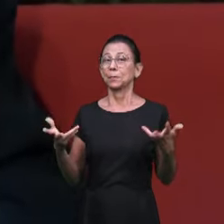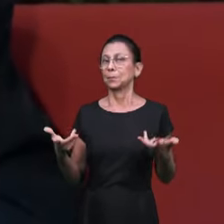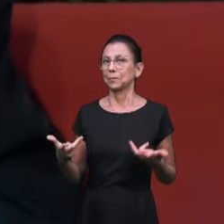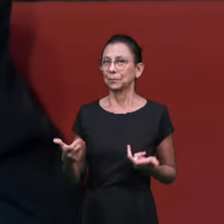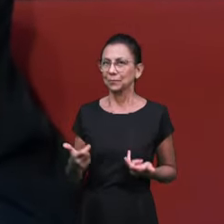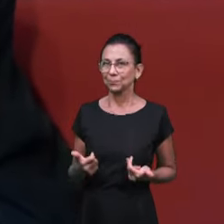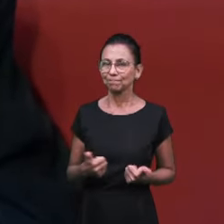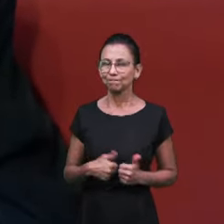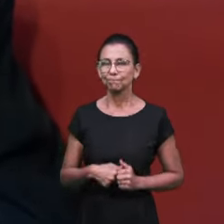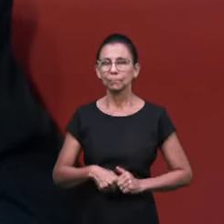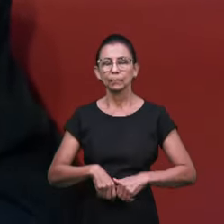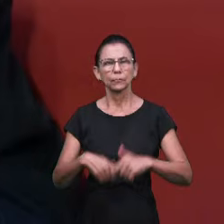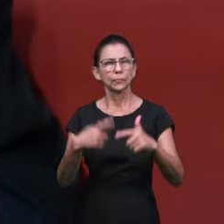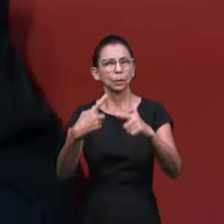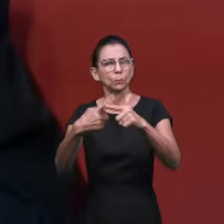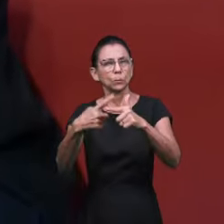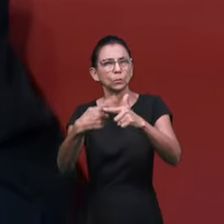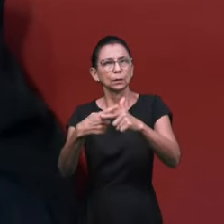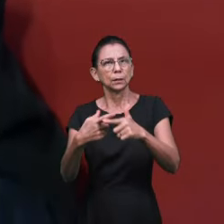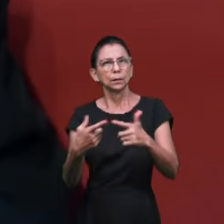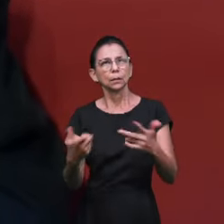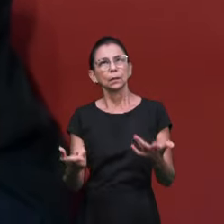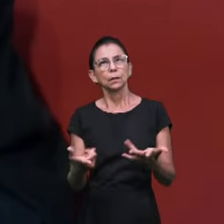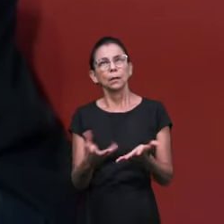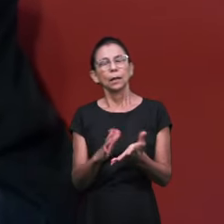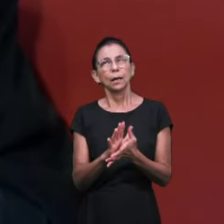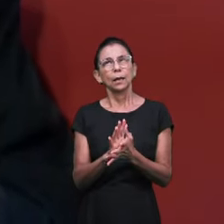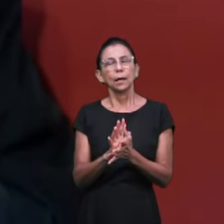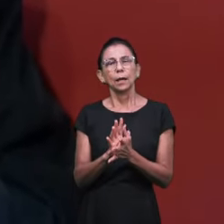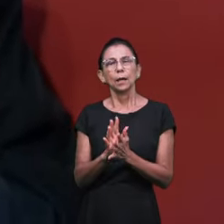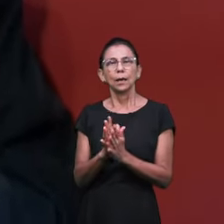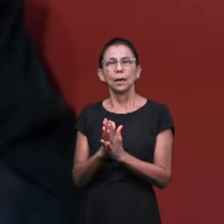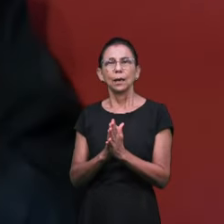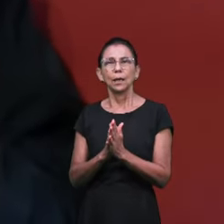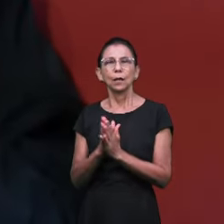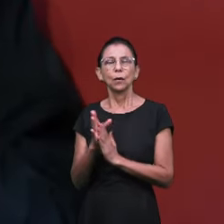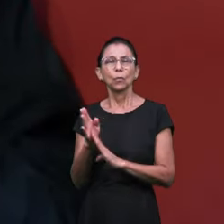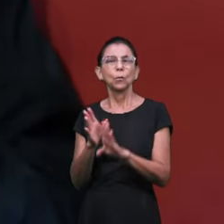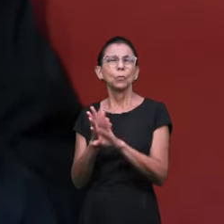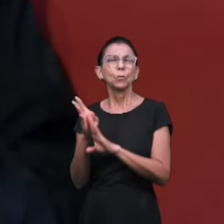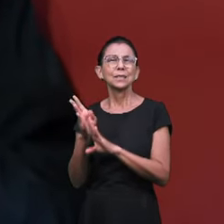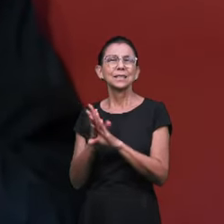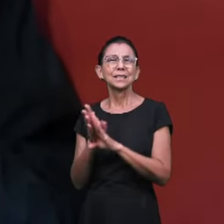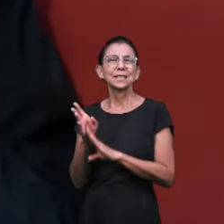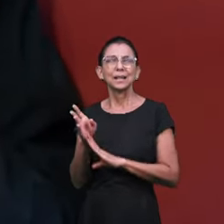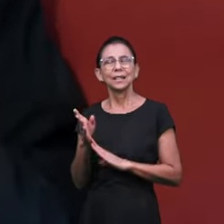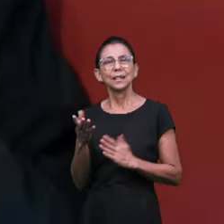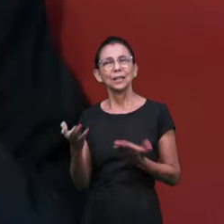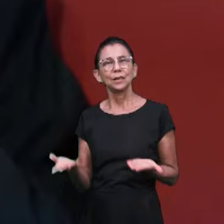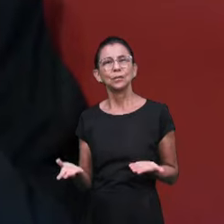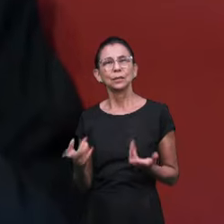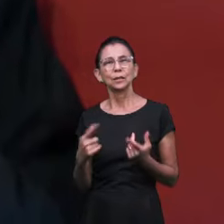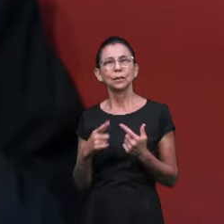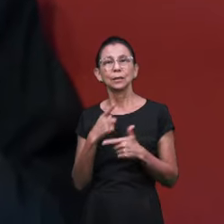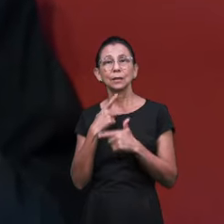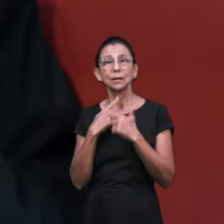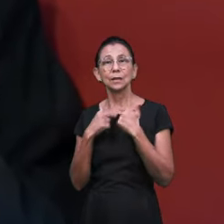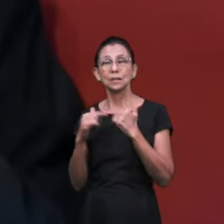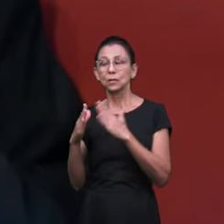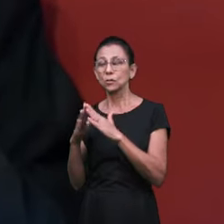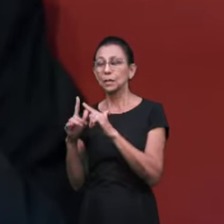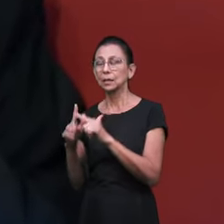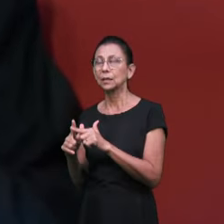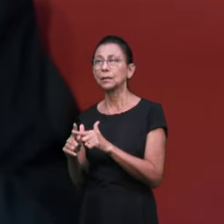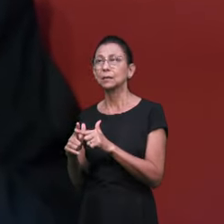Porque trata-se de um anseio da igreja. O desejo da igreja é que Jesus volte